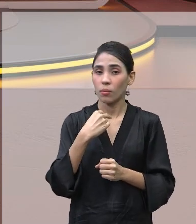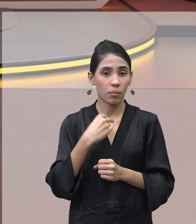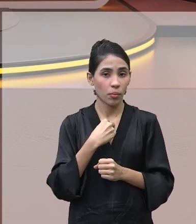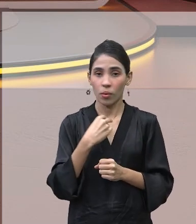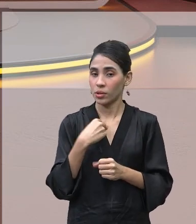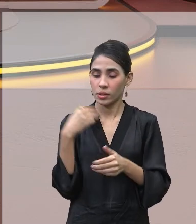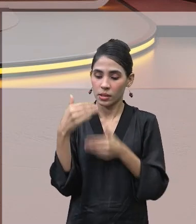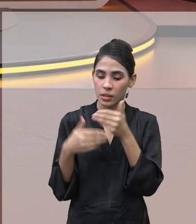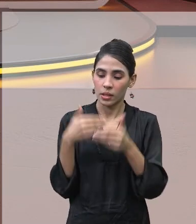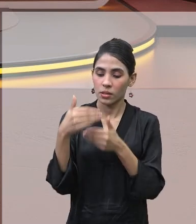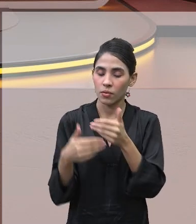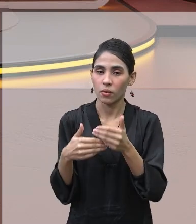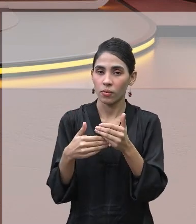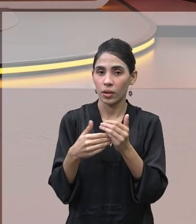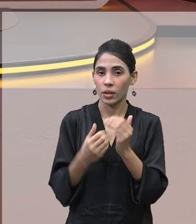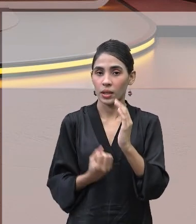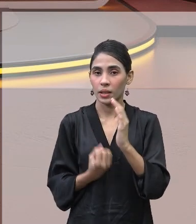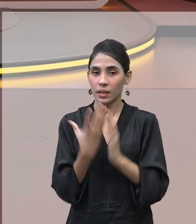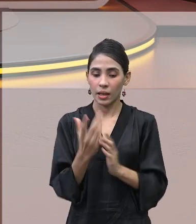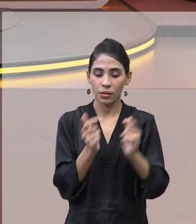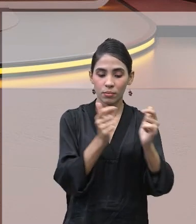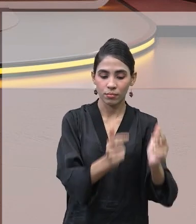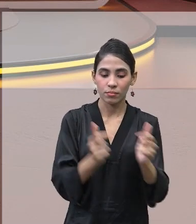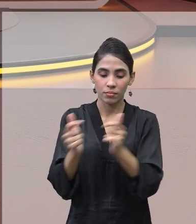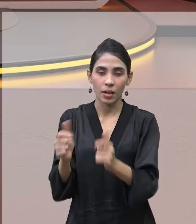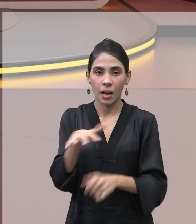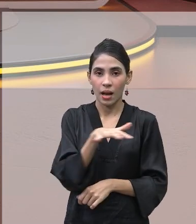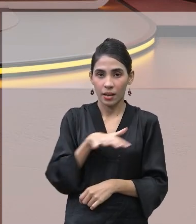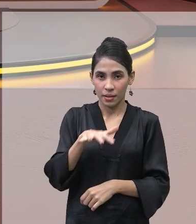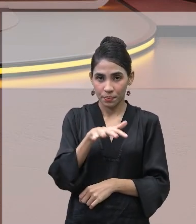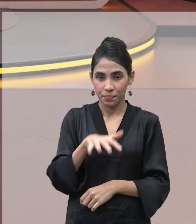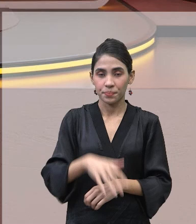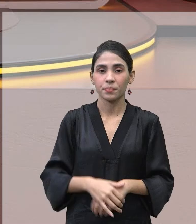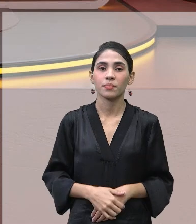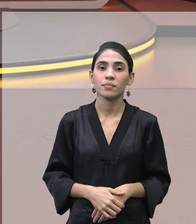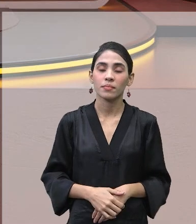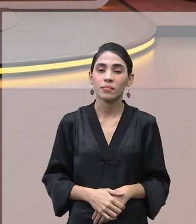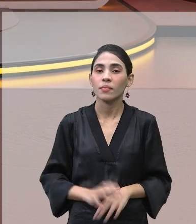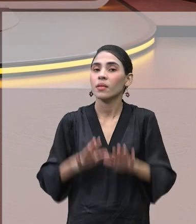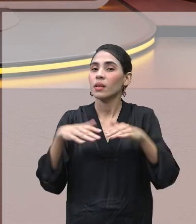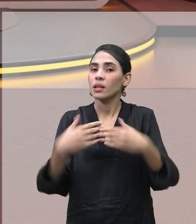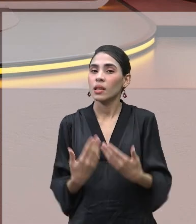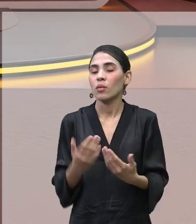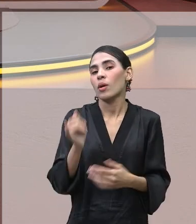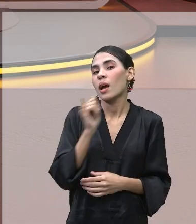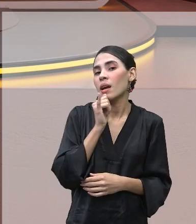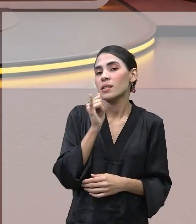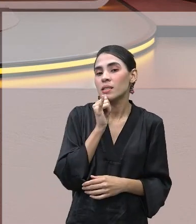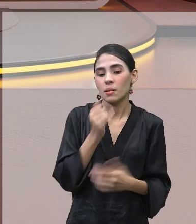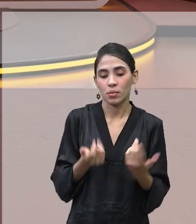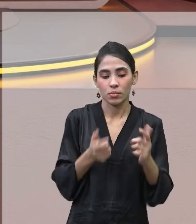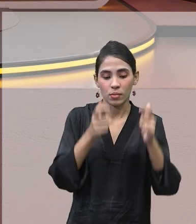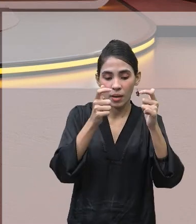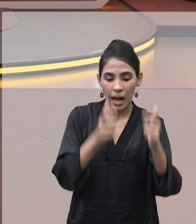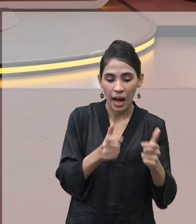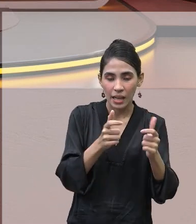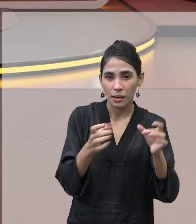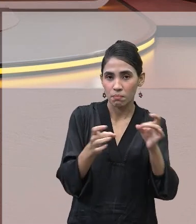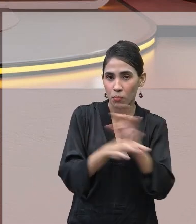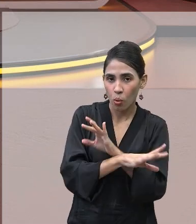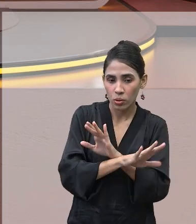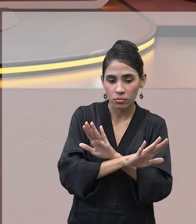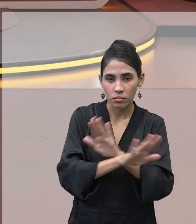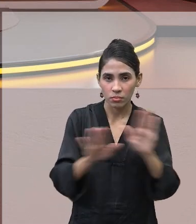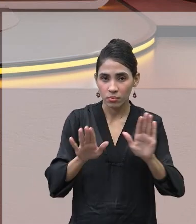ser desenvolvido ou implementado em determinada área. Então, quando essas áreas estão intactas, o